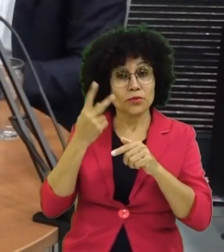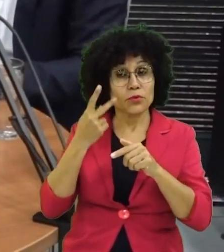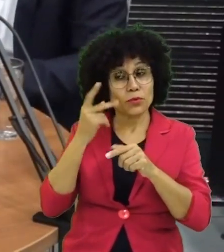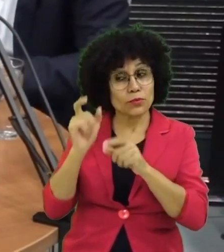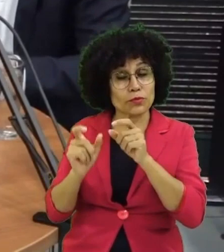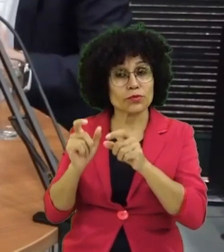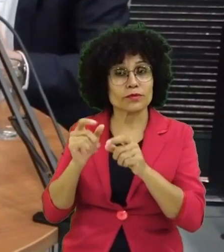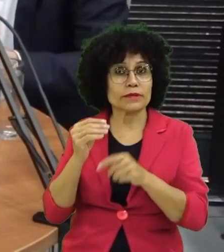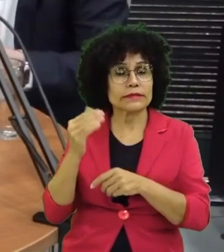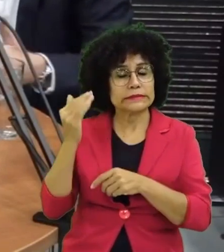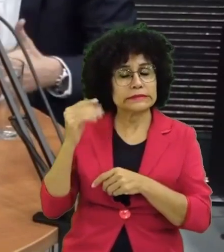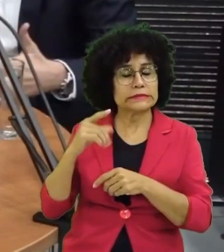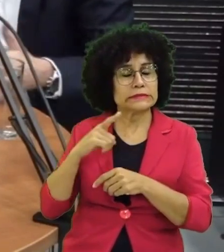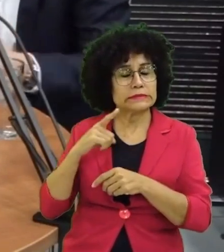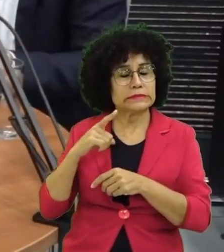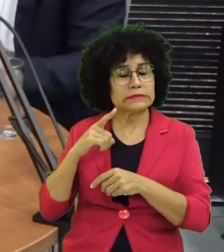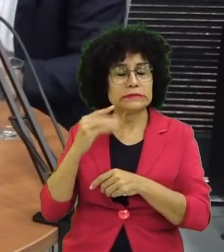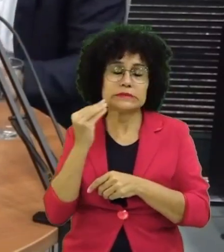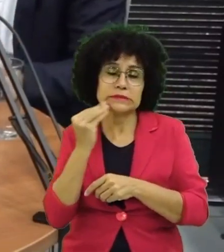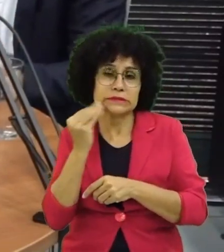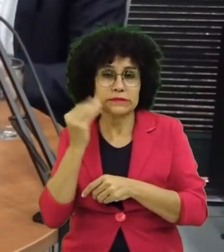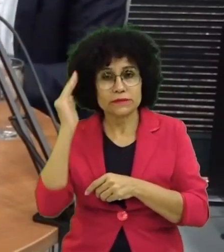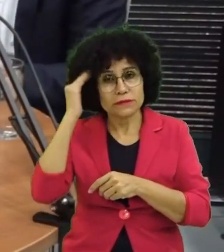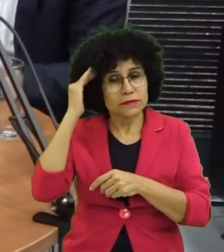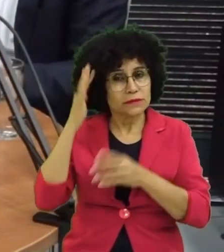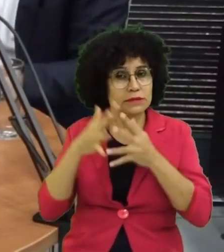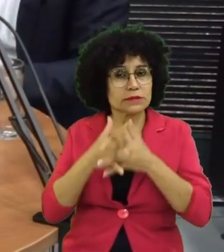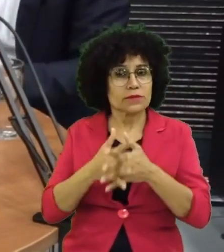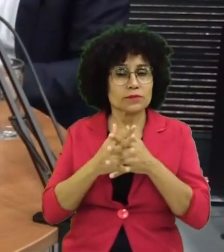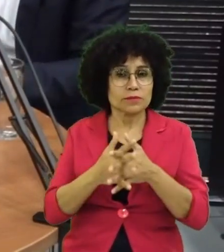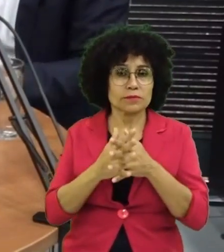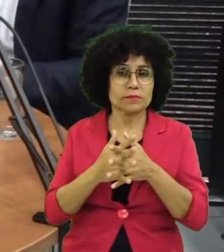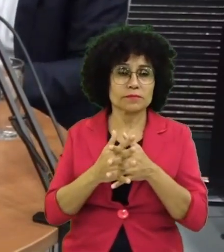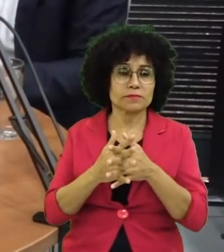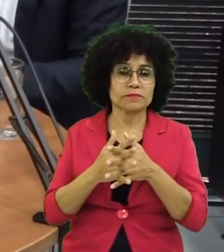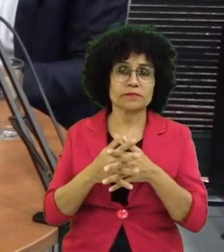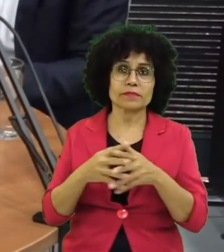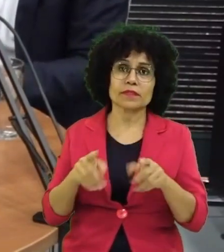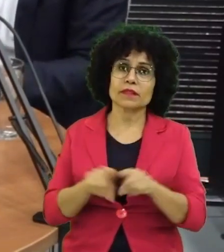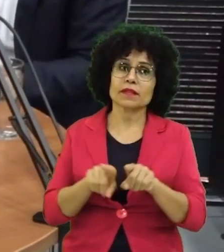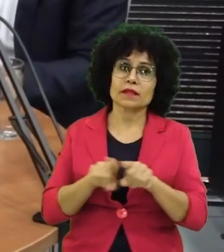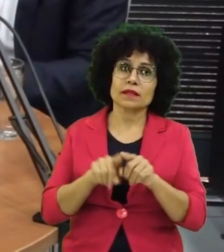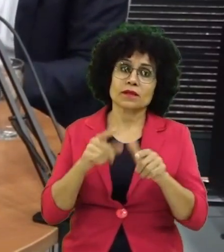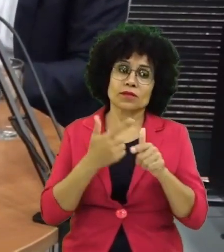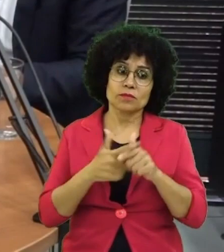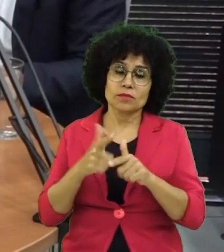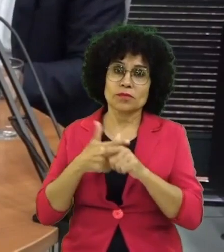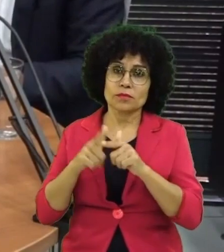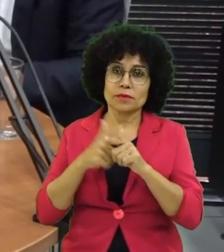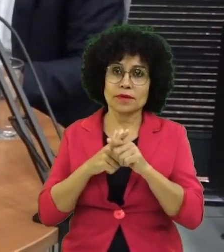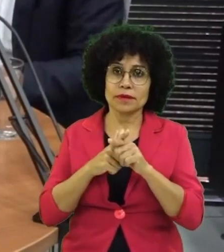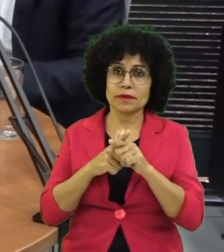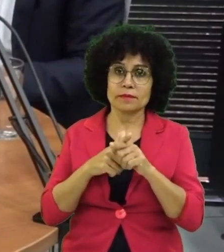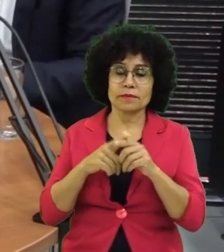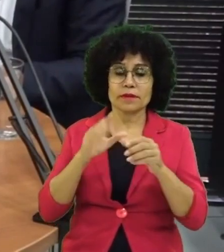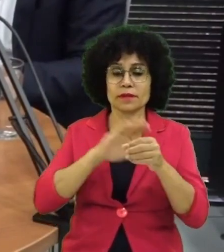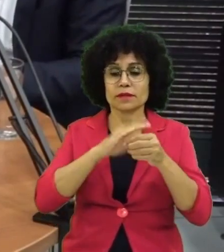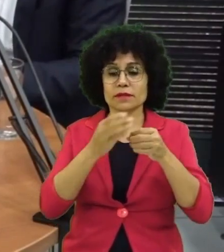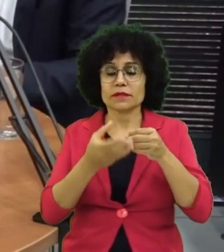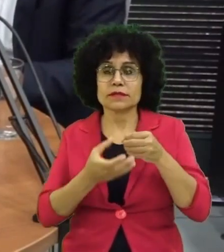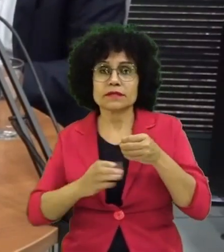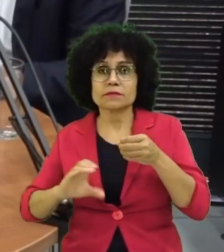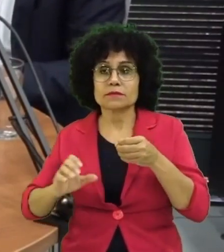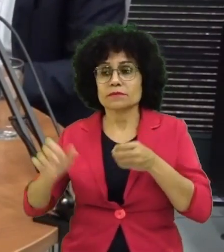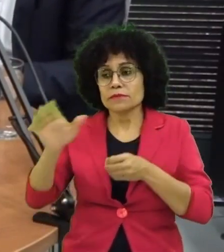claro, né, tentando compreender um pouco a complexidade disso tudo e a dimensão do problema do saneamento, que não é uma dimensão local, é uma